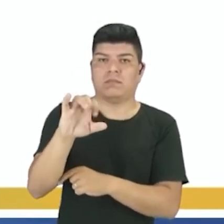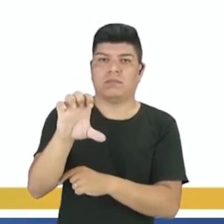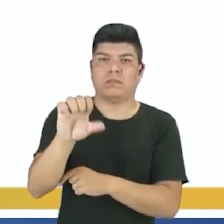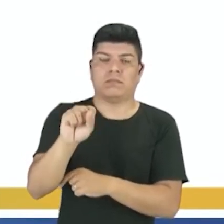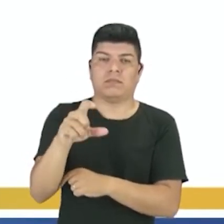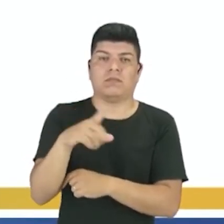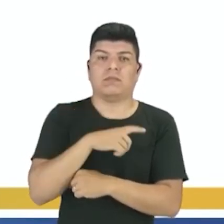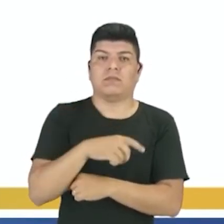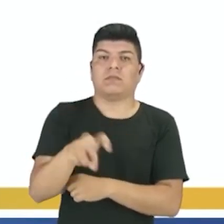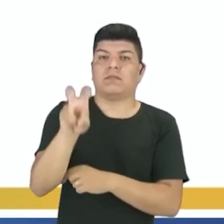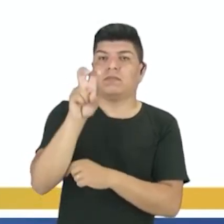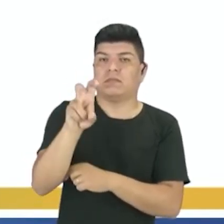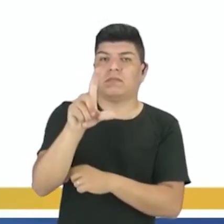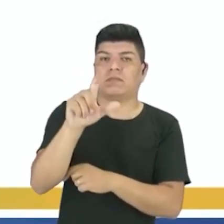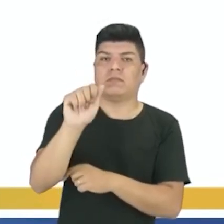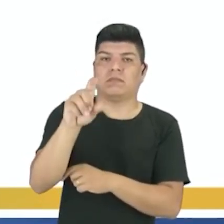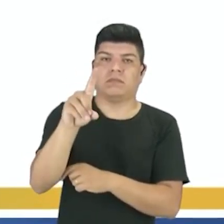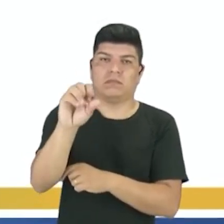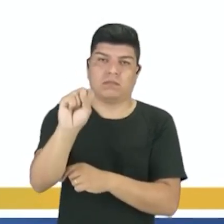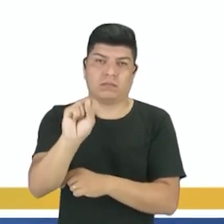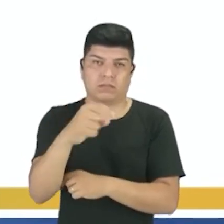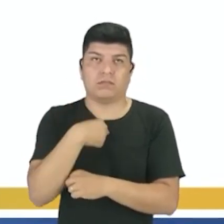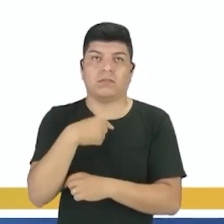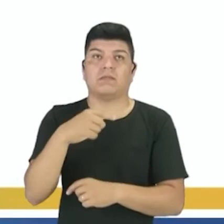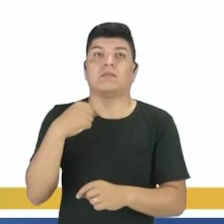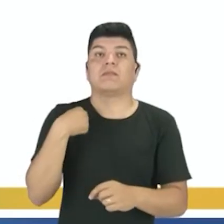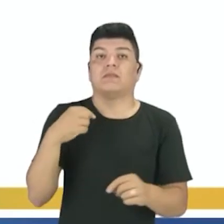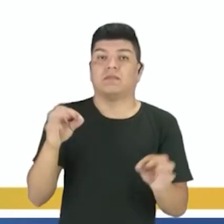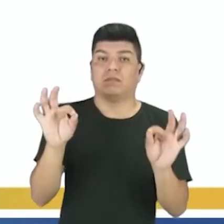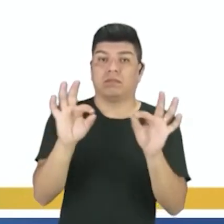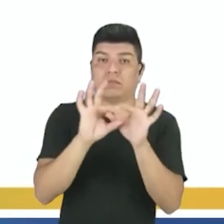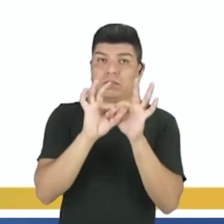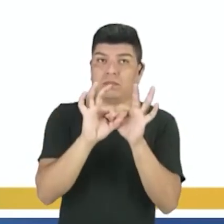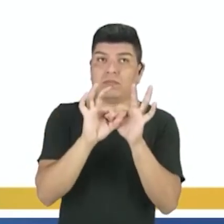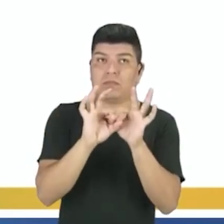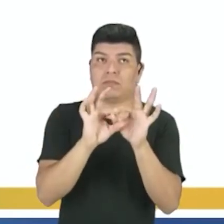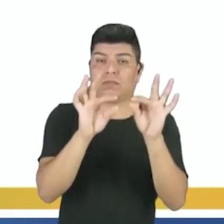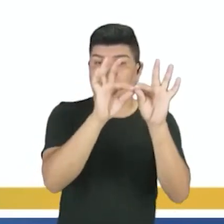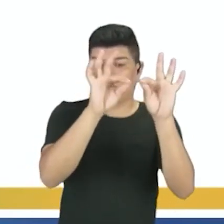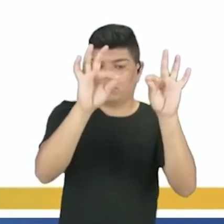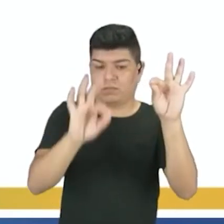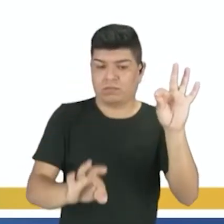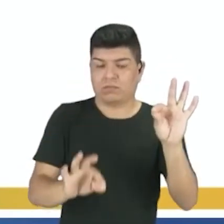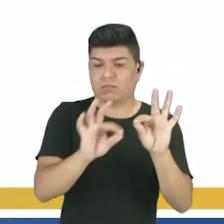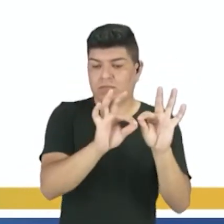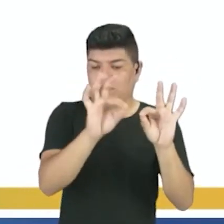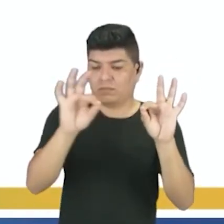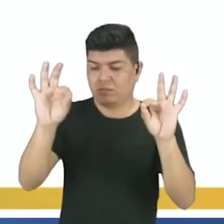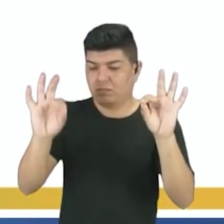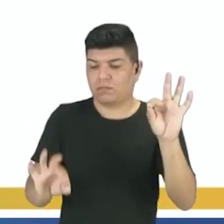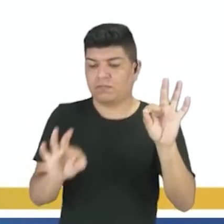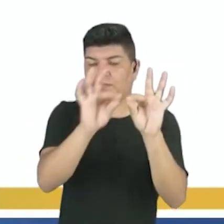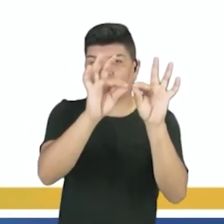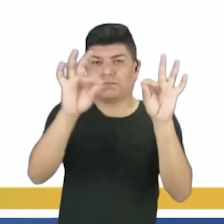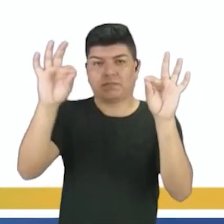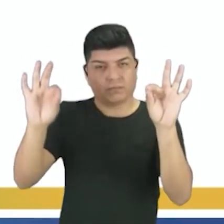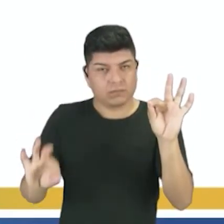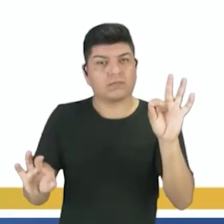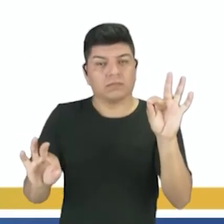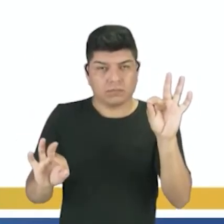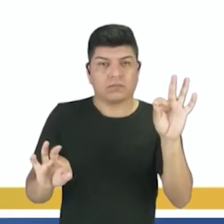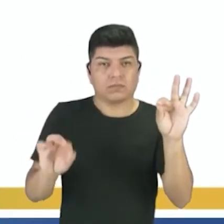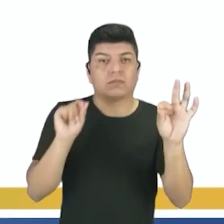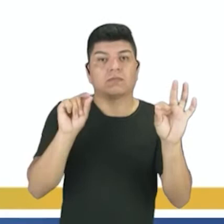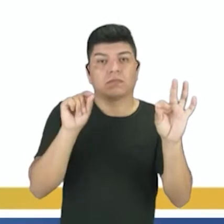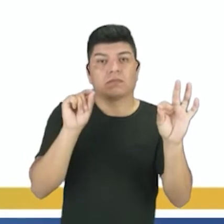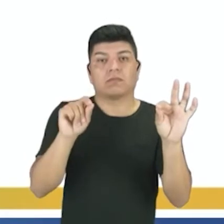lados. Então, aí nós formamos, ó, na hora que a gente fechou esses pontos com linhas poligonais, com segmentos de reta, a gente determinou